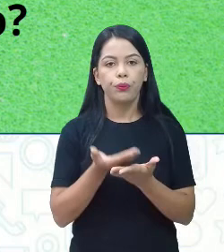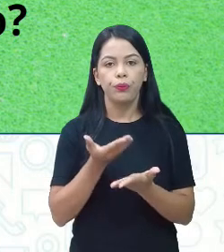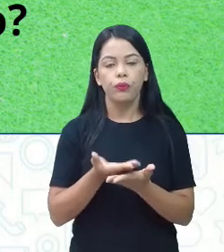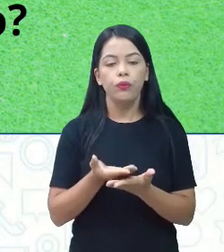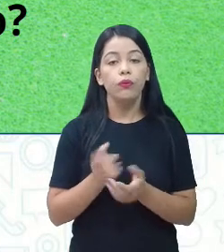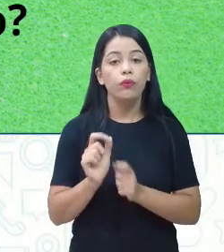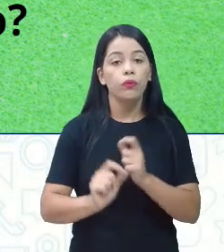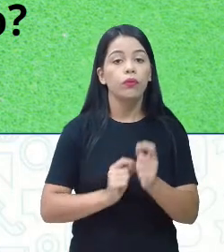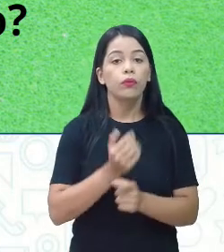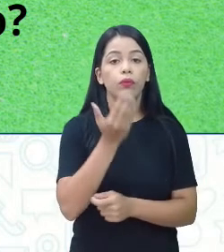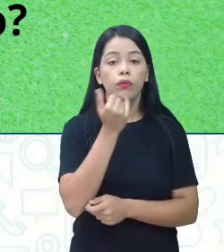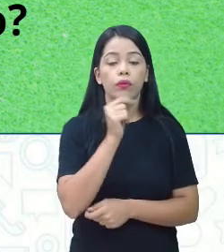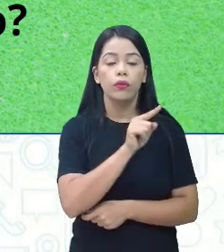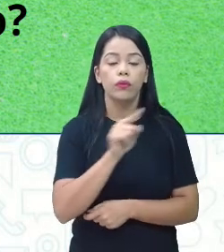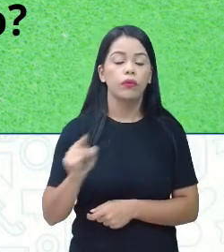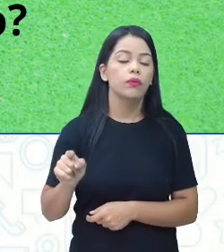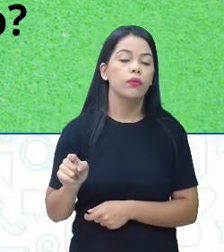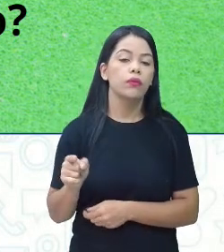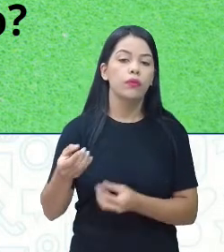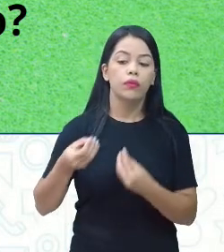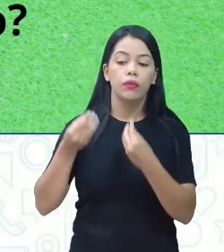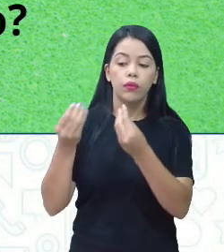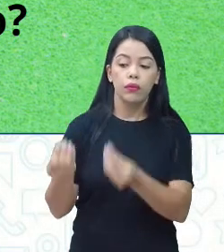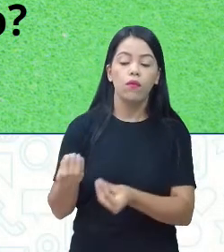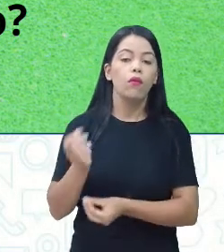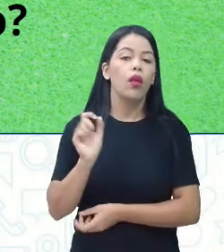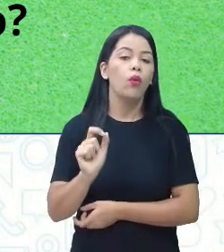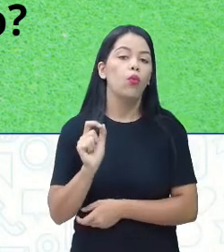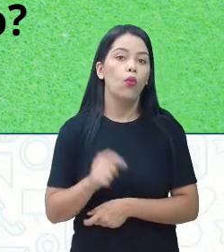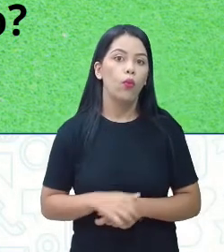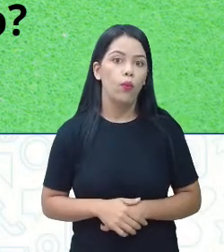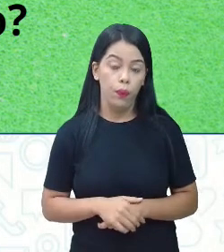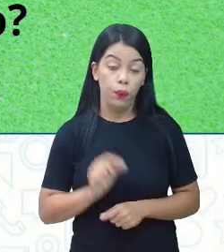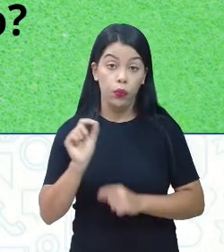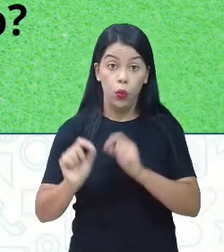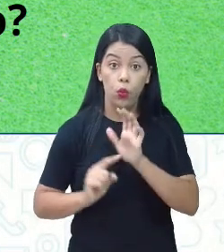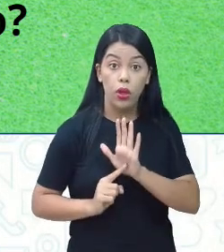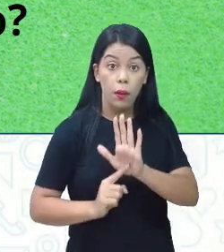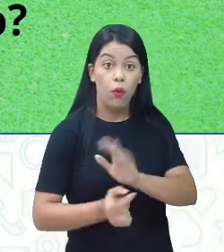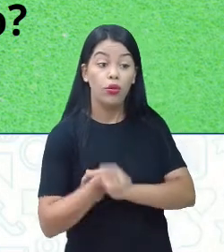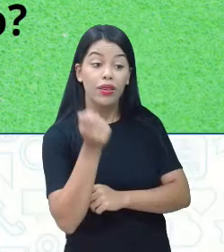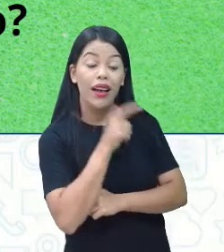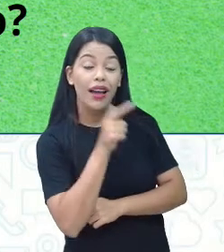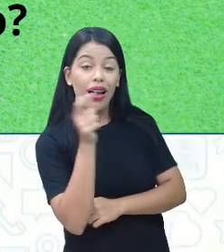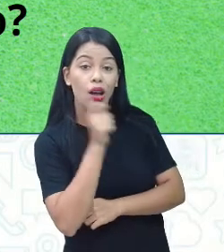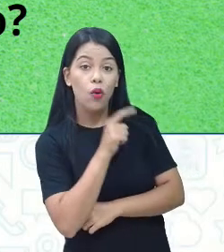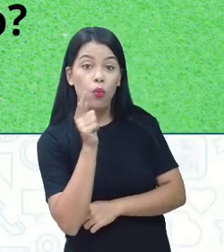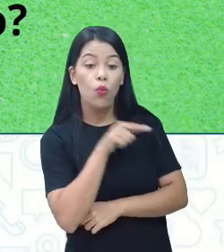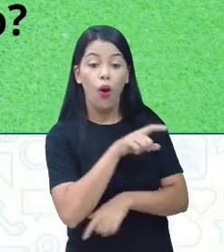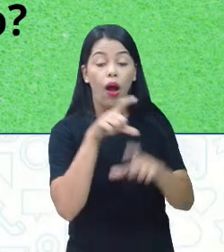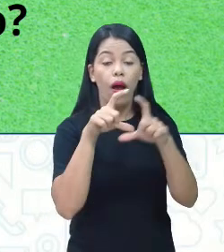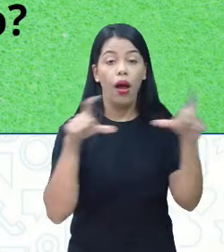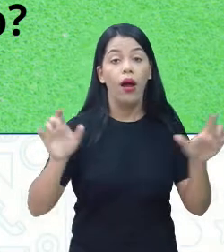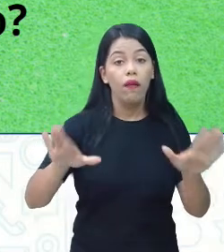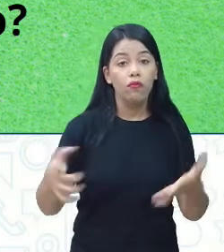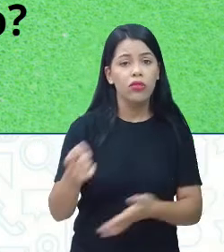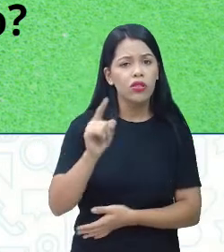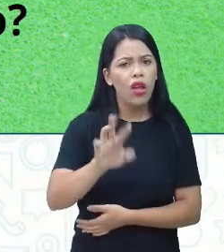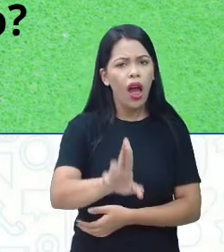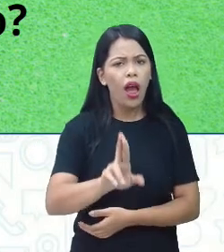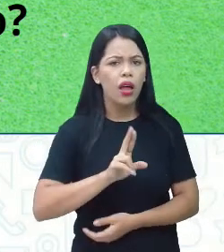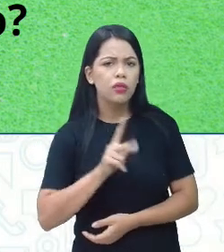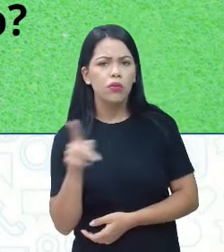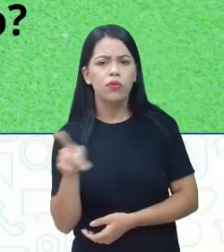vocês serviriam? E aí, o que é que traz humor ao quadrinho? Será que vocês já estão respondendo?